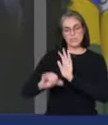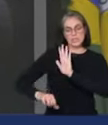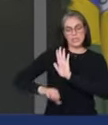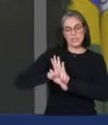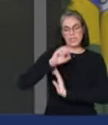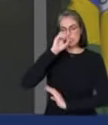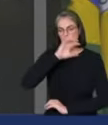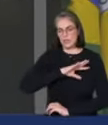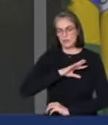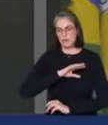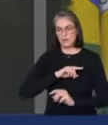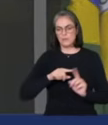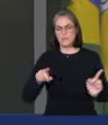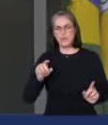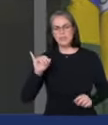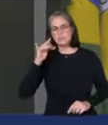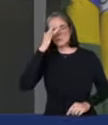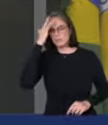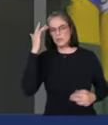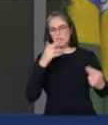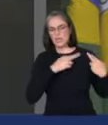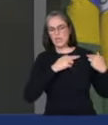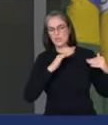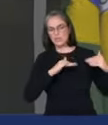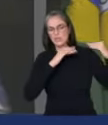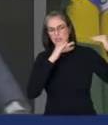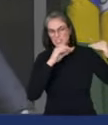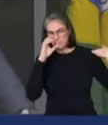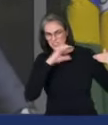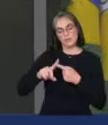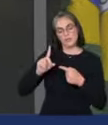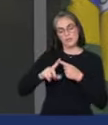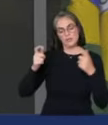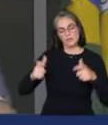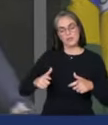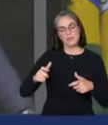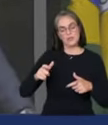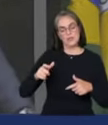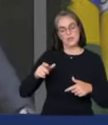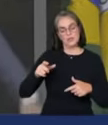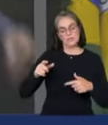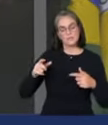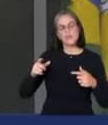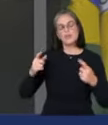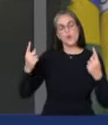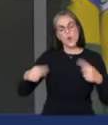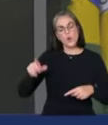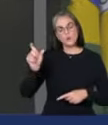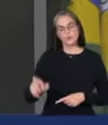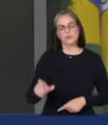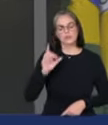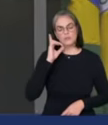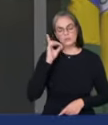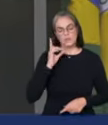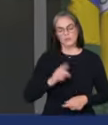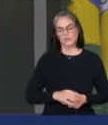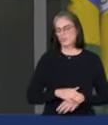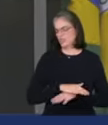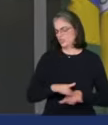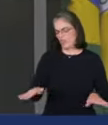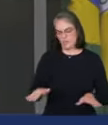que exorbitam de suas atribuições sem limites. E é isso que vem acontecendo. Chega! Se os senadores